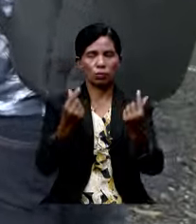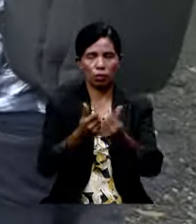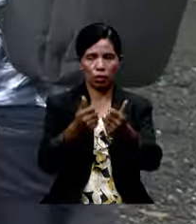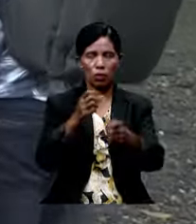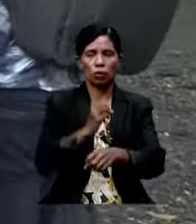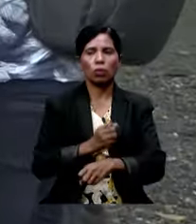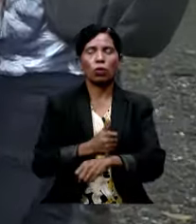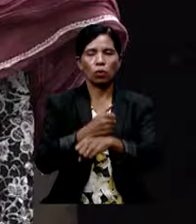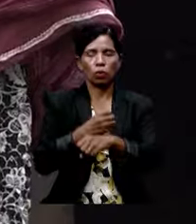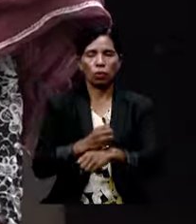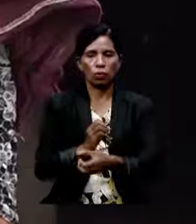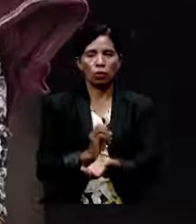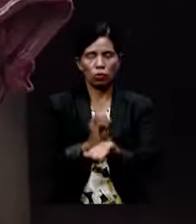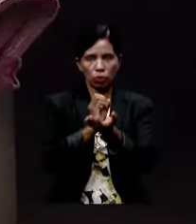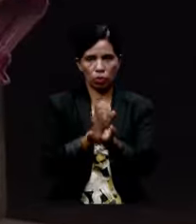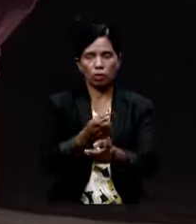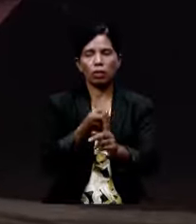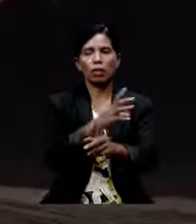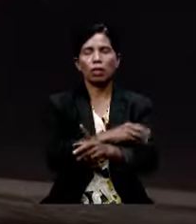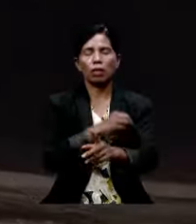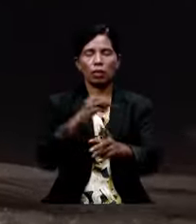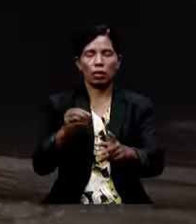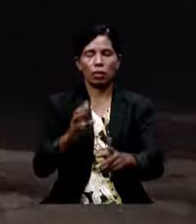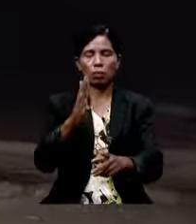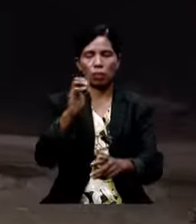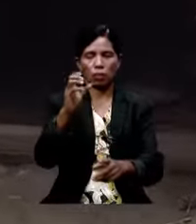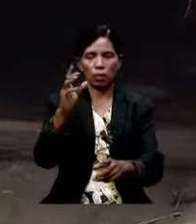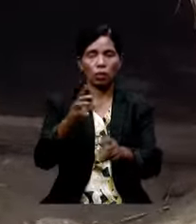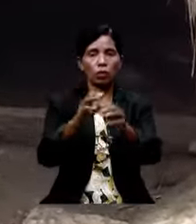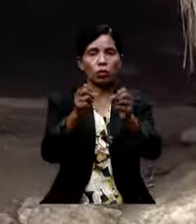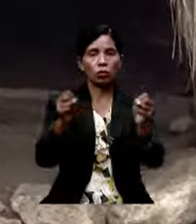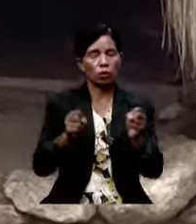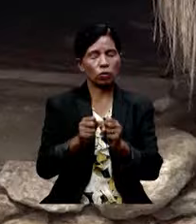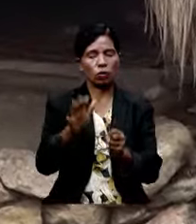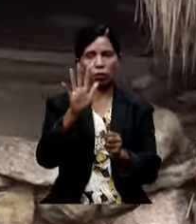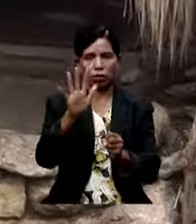Raiowa, husi suku lima, hanesan, bobokase, naimeko,